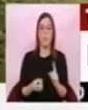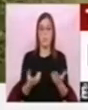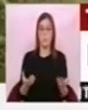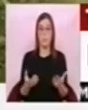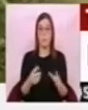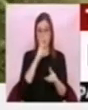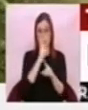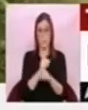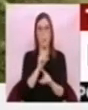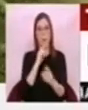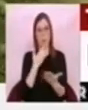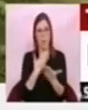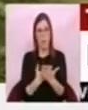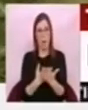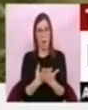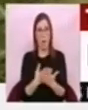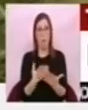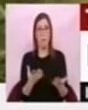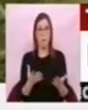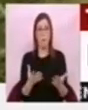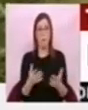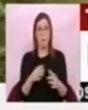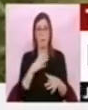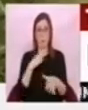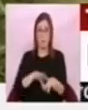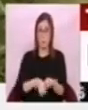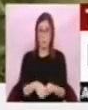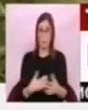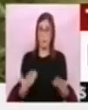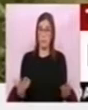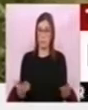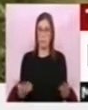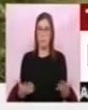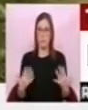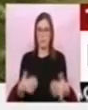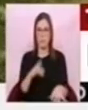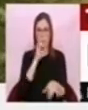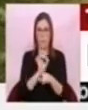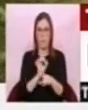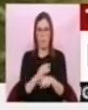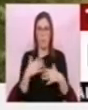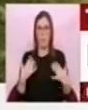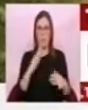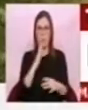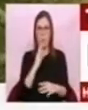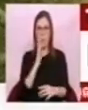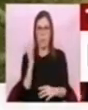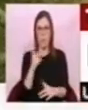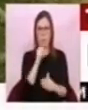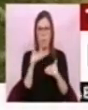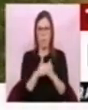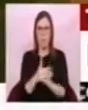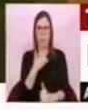em linha com aquilo que o país precisa. E conseguem dar resposta, ou seja, estamos a falar de uma tragédia com grandes dimensões, portanto, sim, estamos a falar de um número muito elevado de